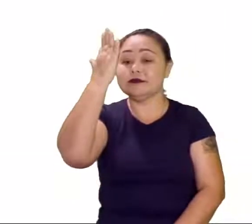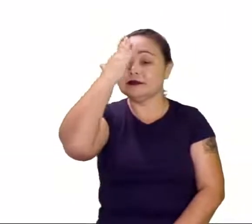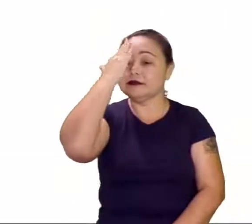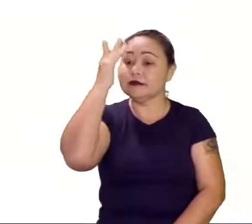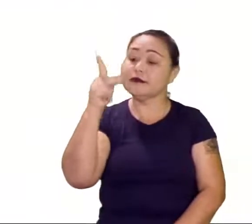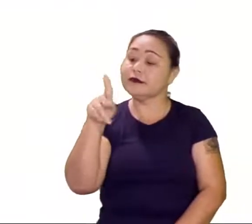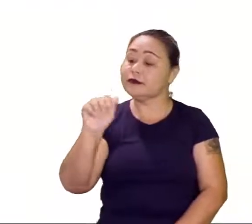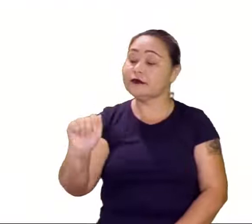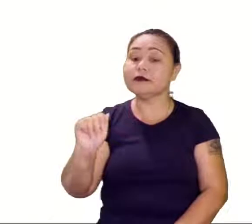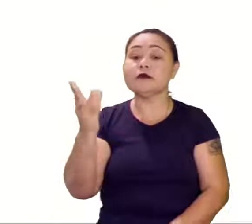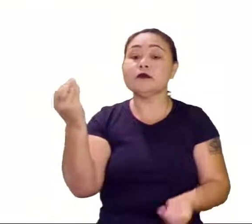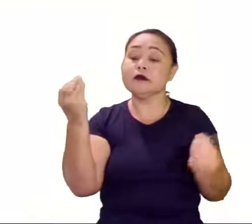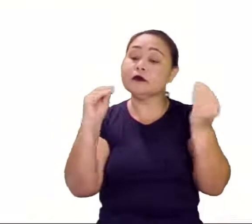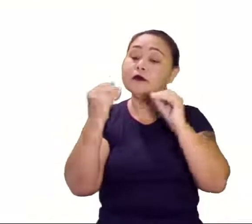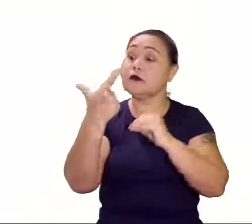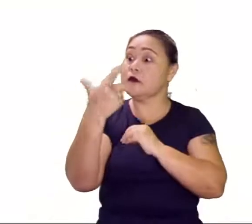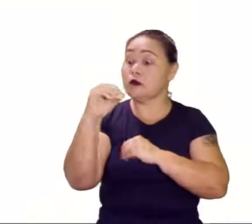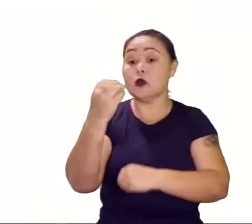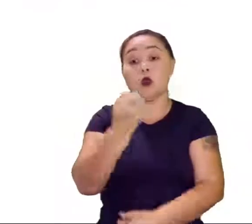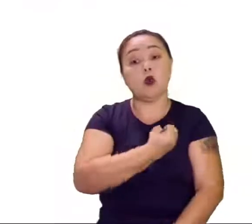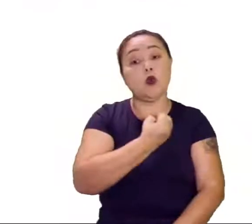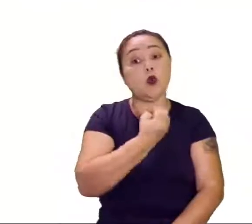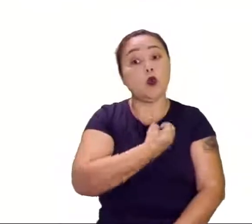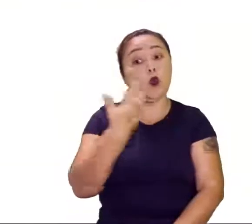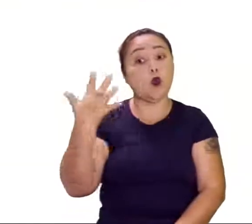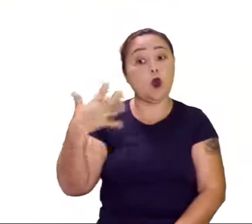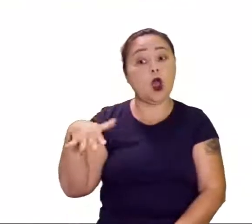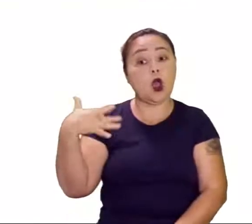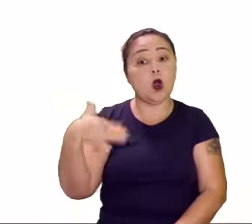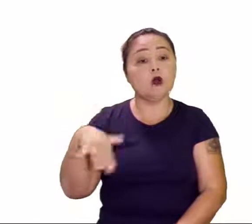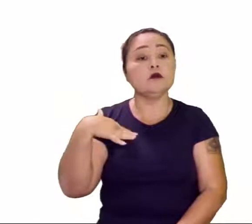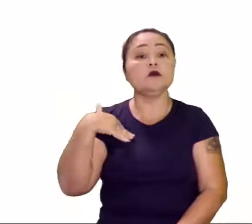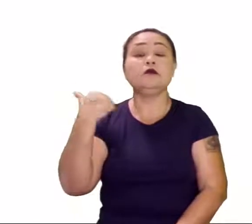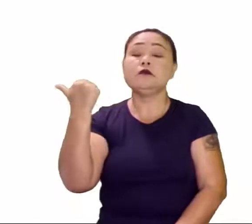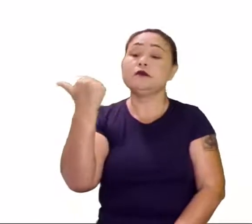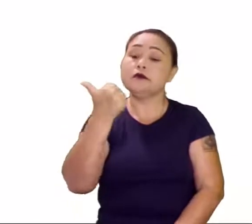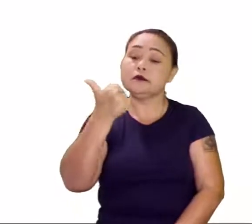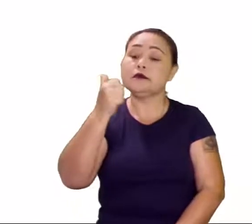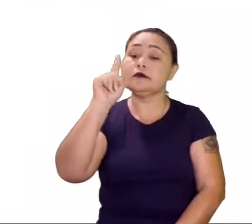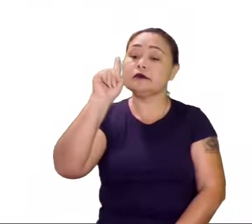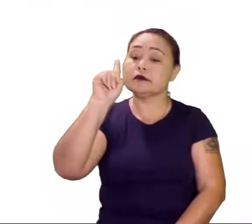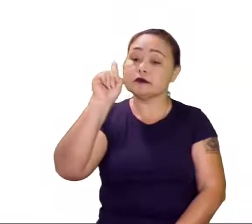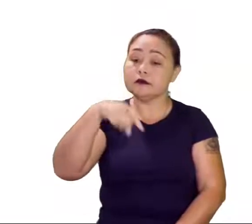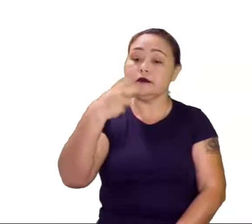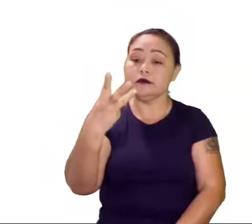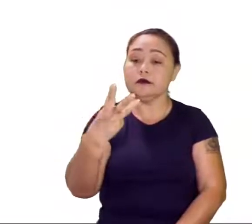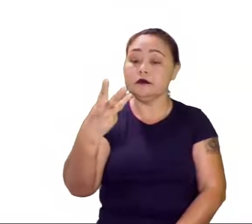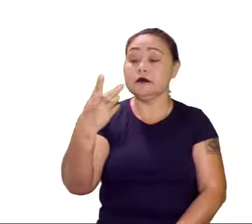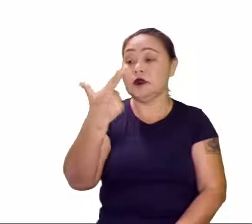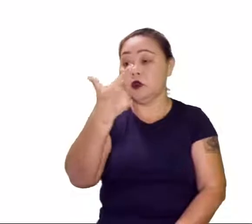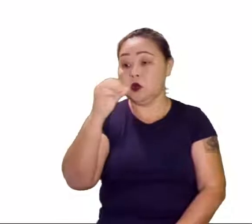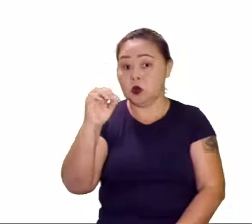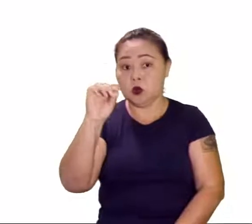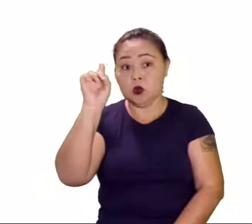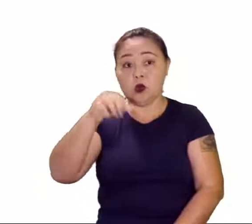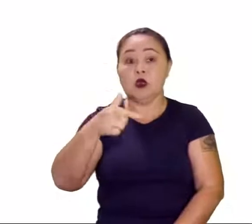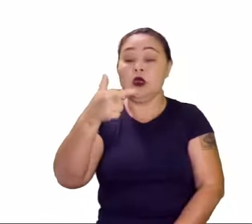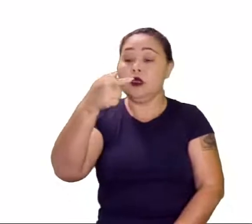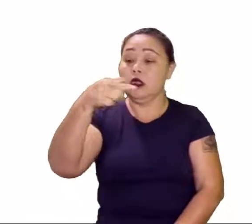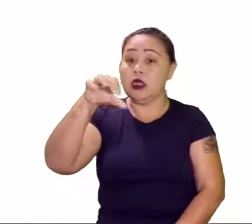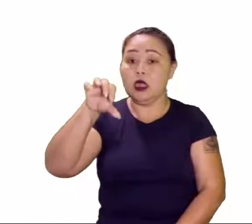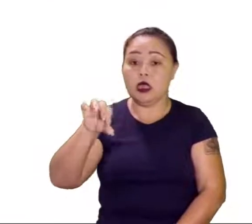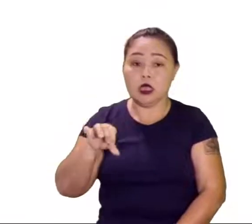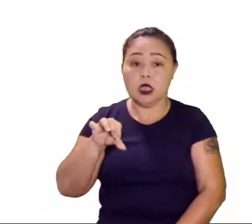que uma PA é formada por 20 números, Uou! em que o primeiro termo é 3 e o 20º é